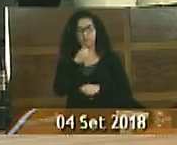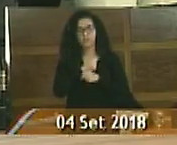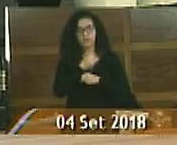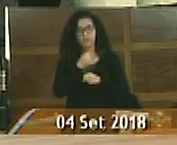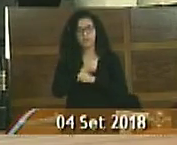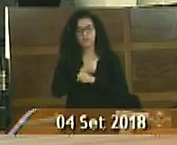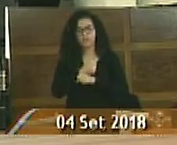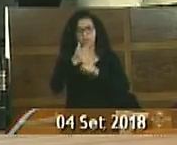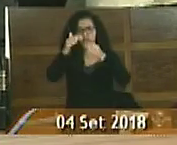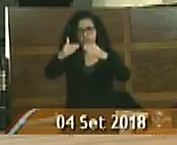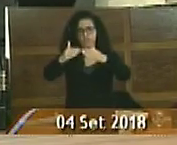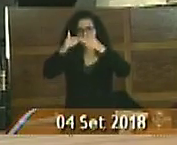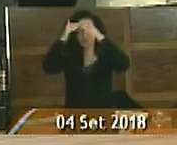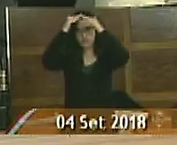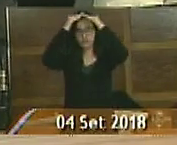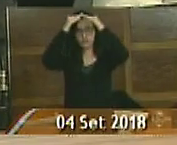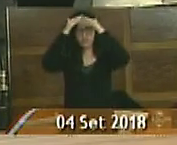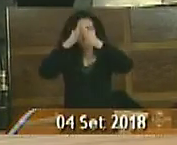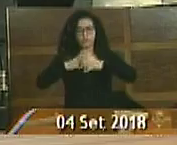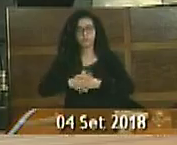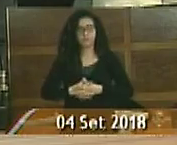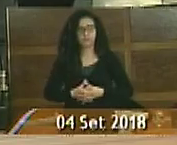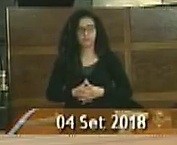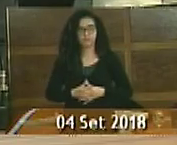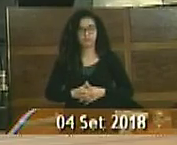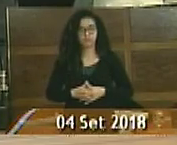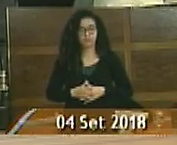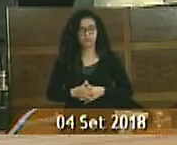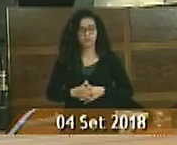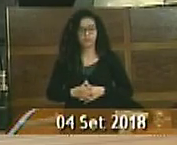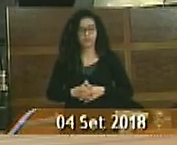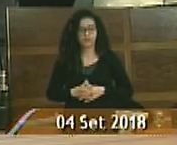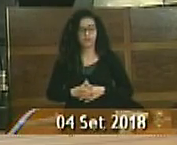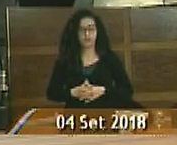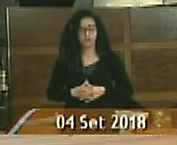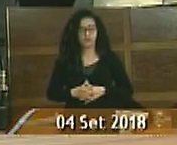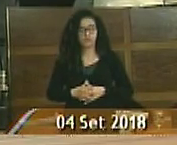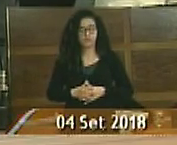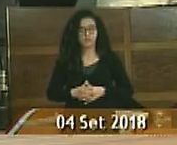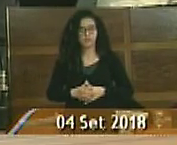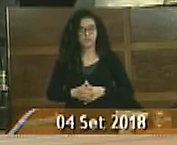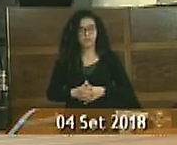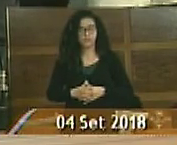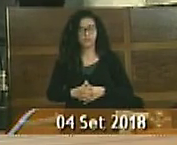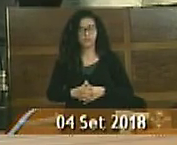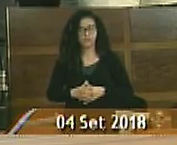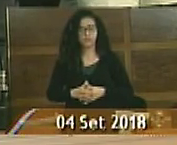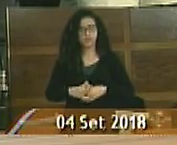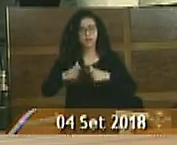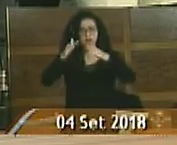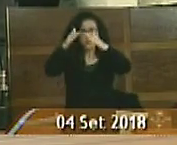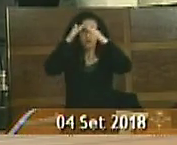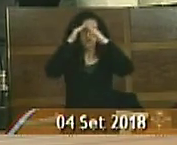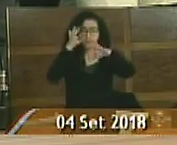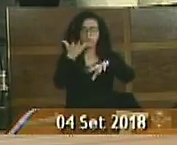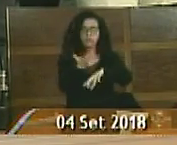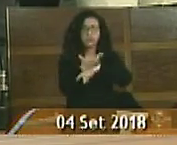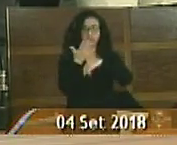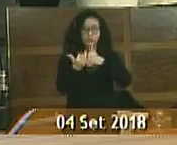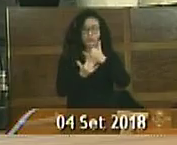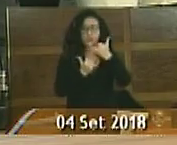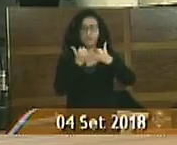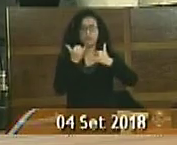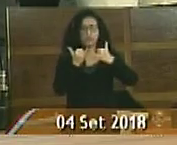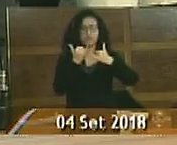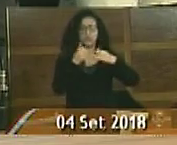construção de uma cobertura para abrigar as mesas de concreto utilizado para jogos de dama, xadrez, na área de lazer em